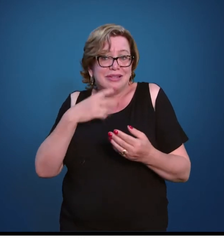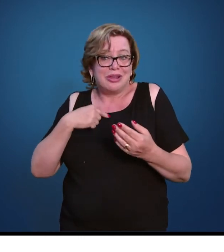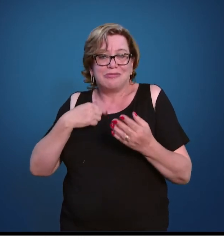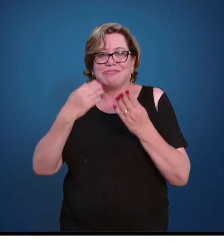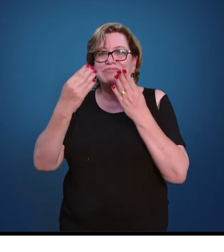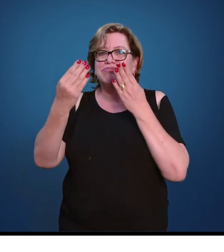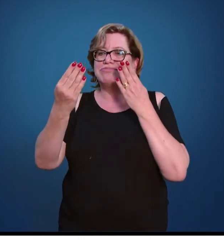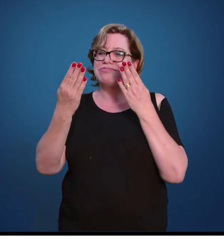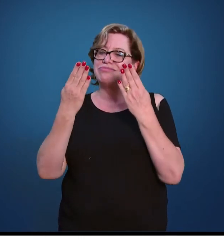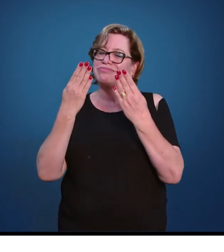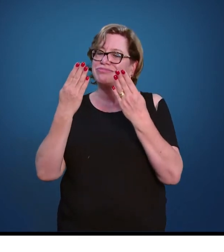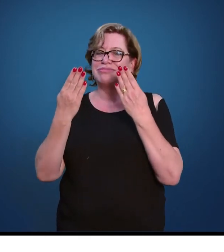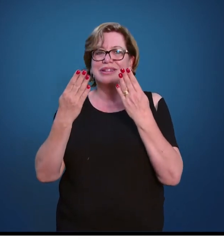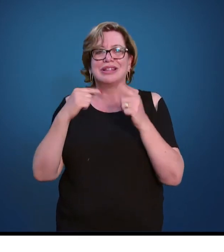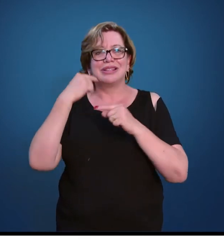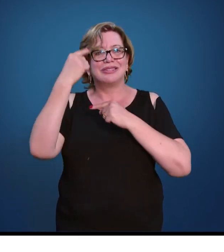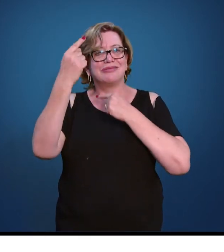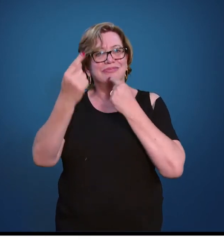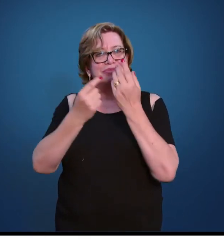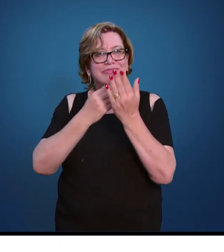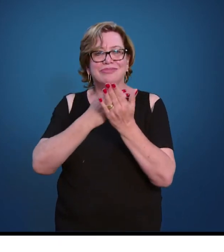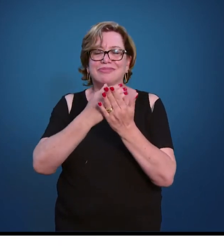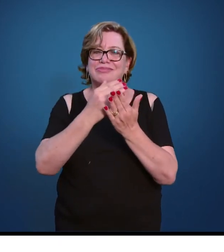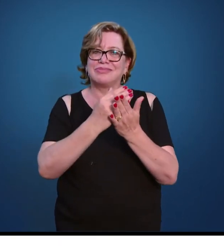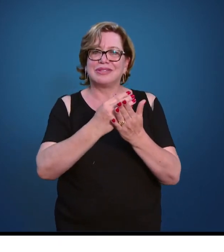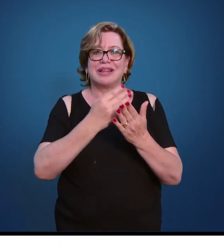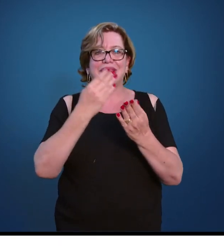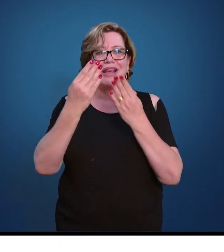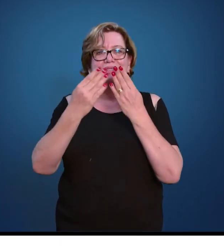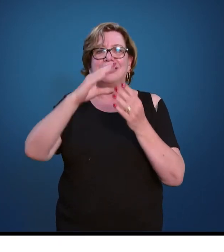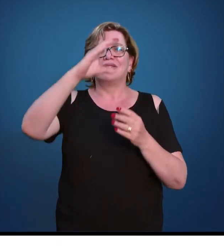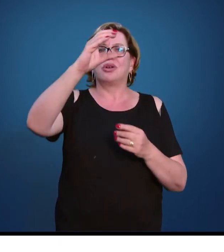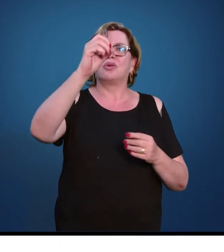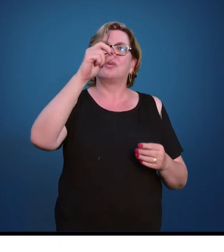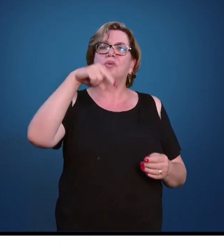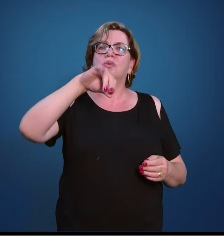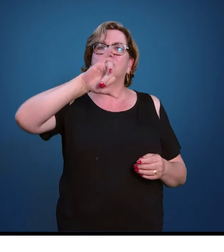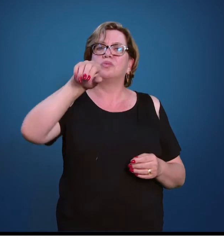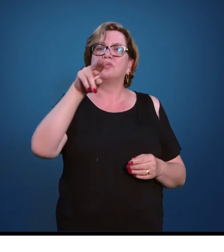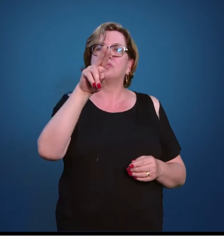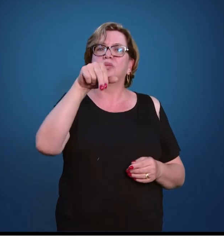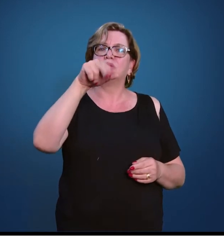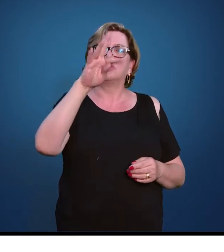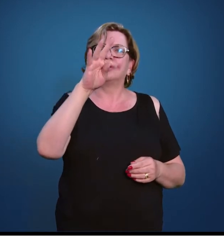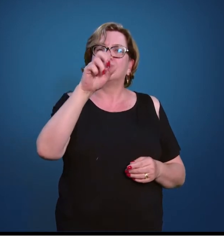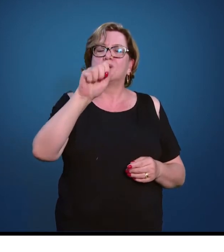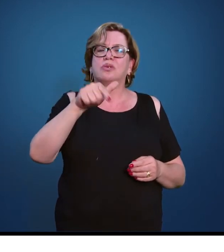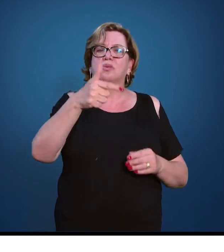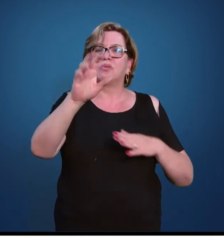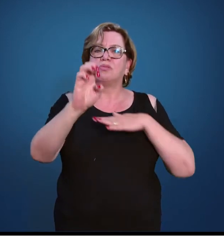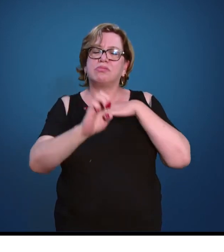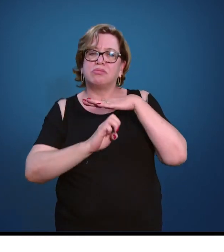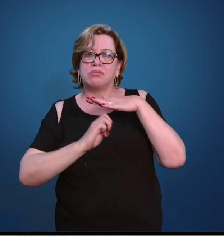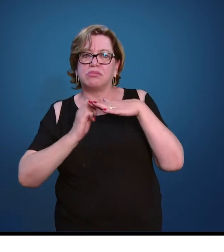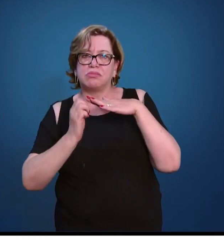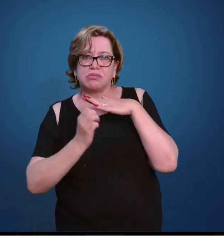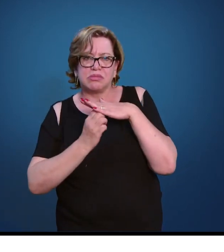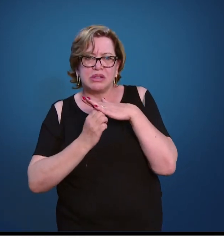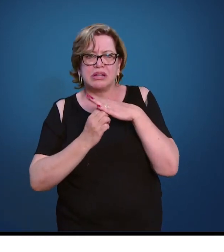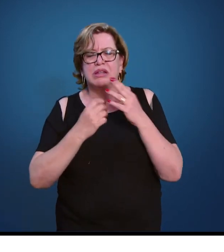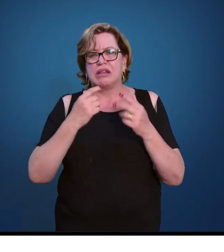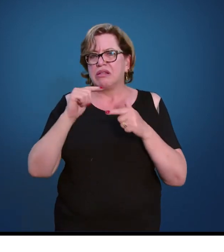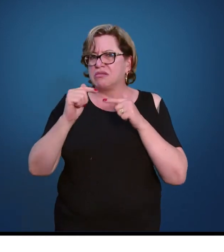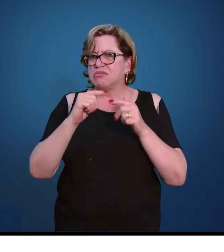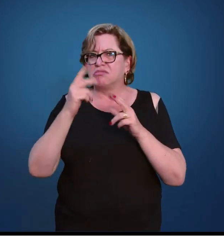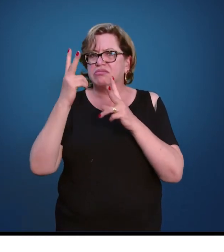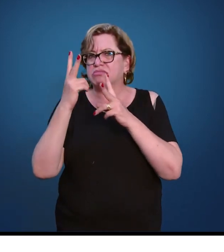E aí entra a análise conjunta com outras empresas ou com empresas do mesmo ramo, com